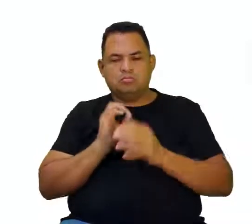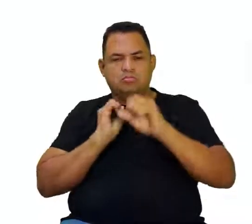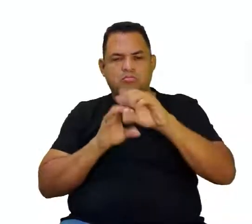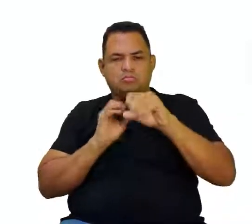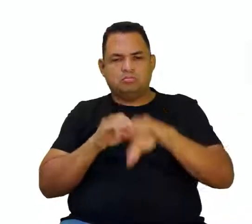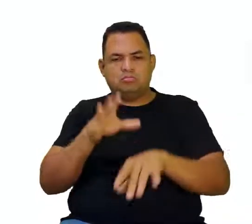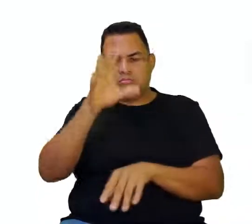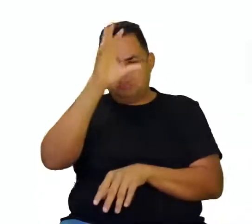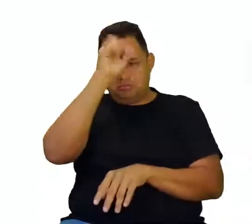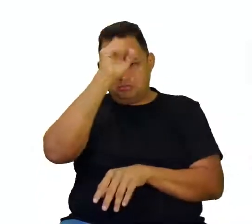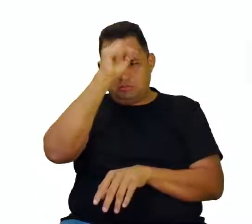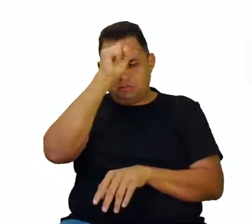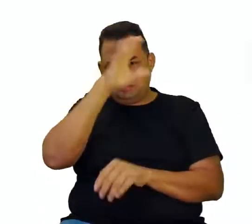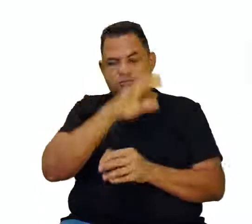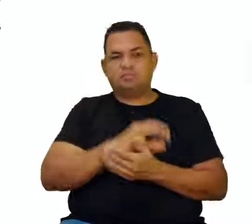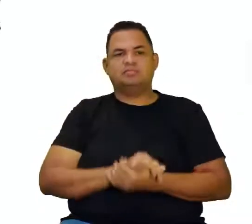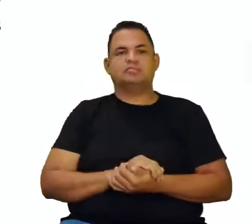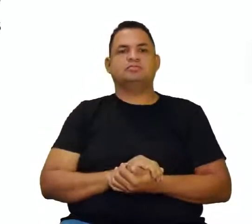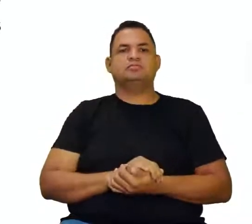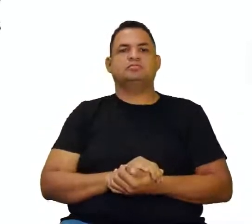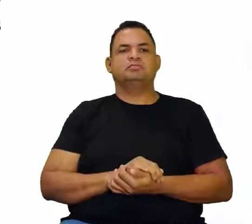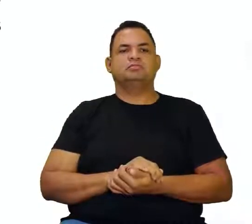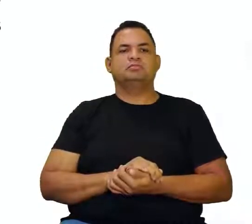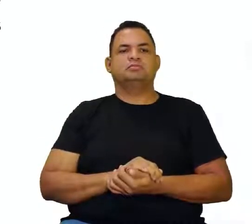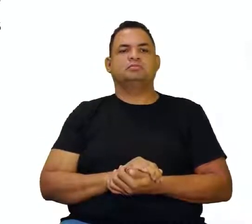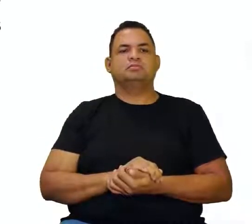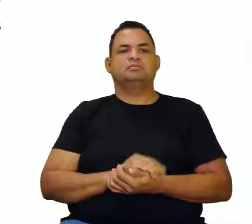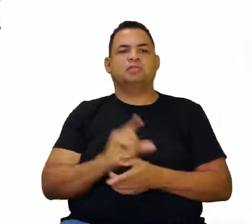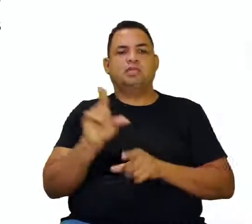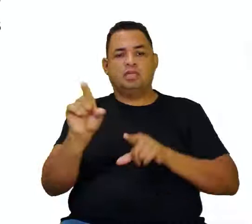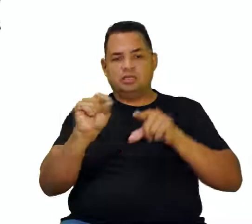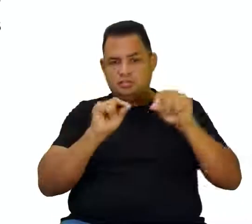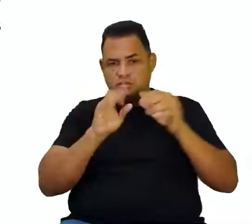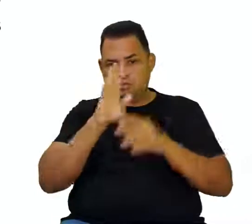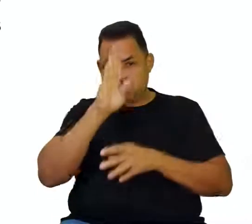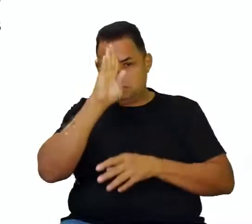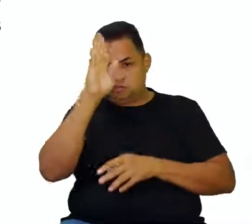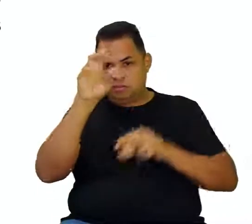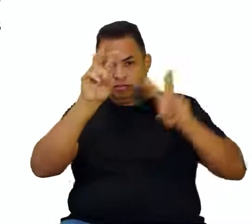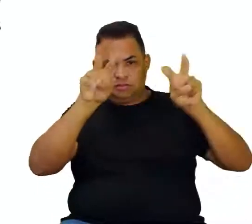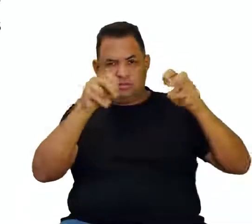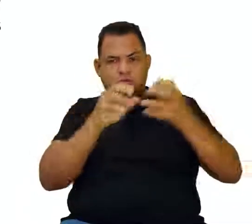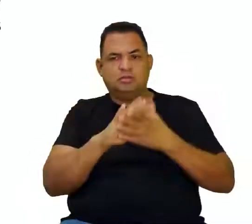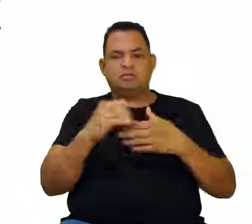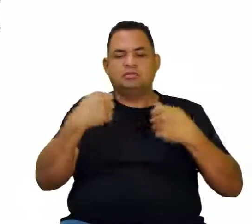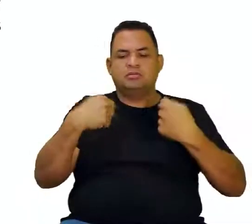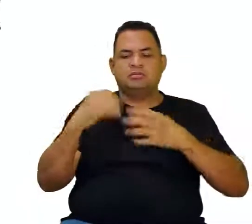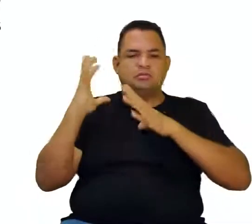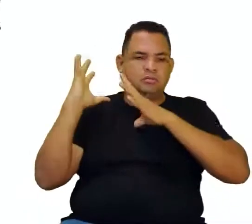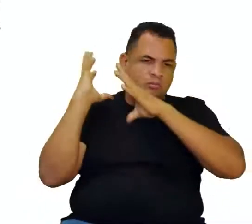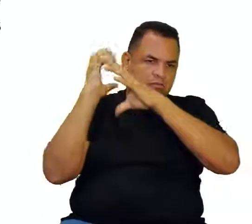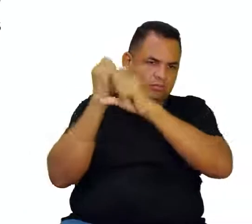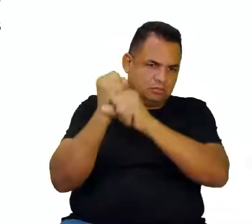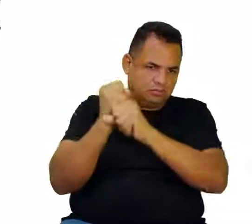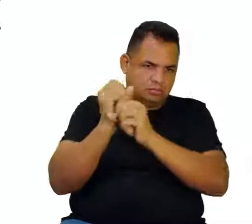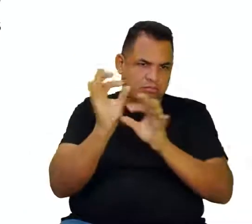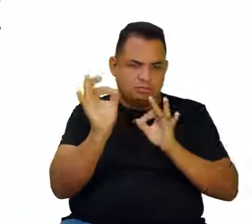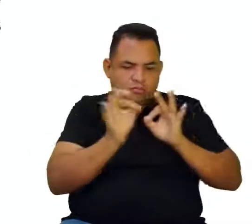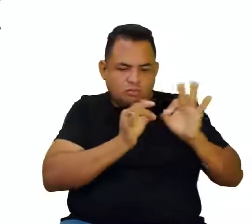de ensino-aprendizagem. Escolha os principais temas que precisa revisar